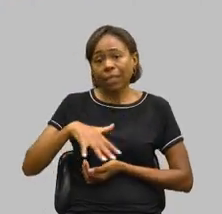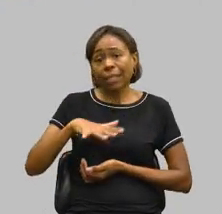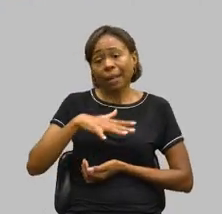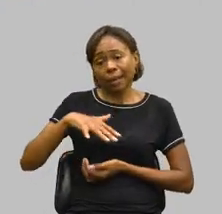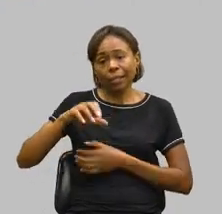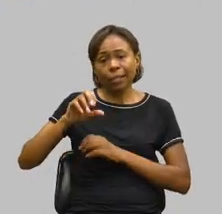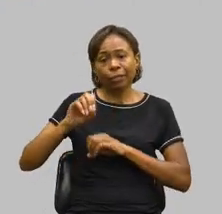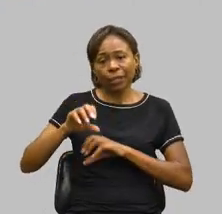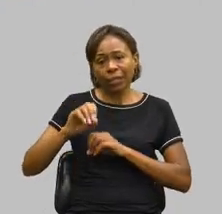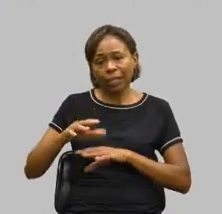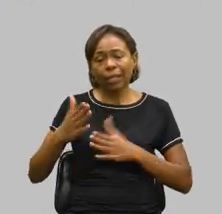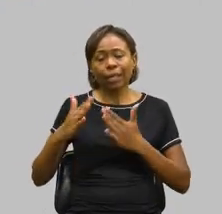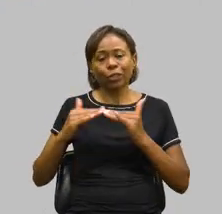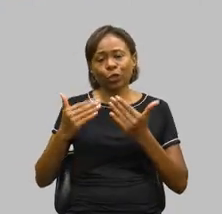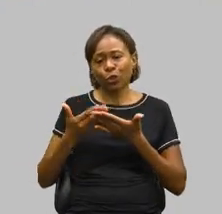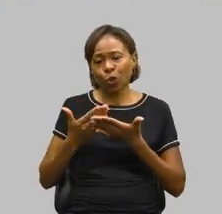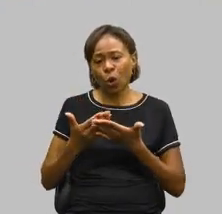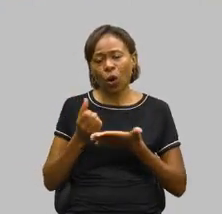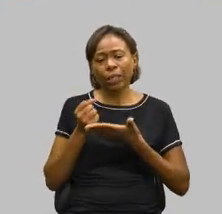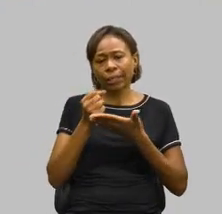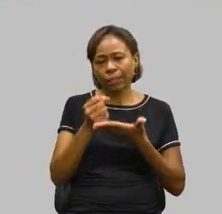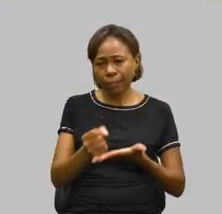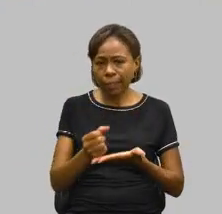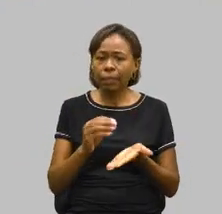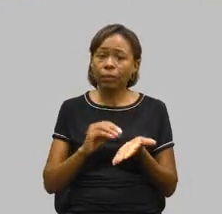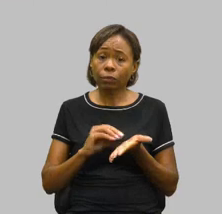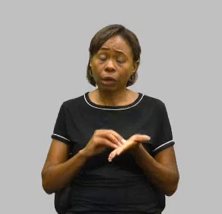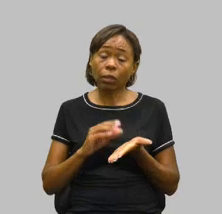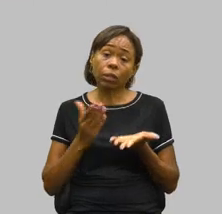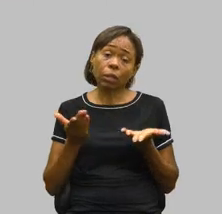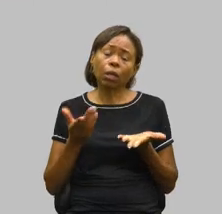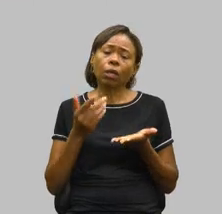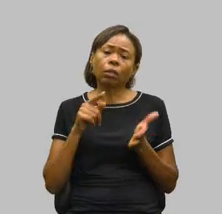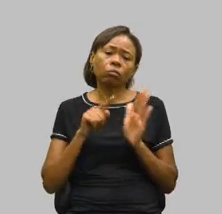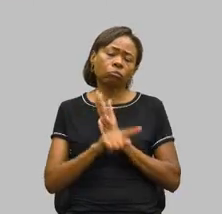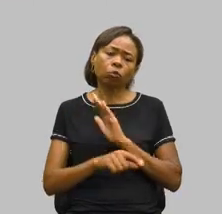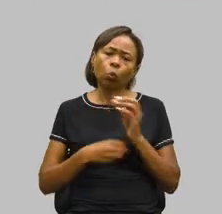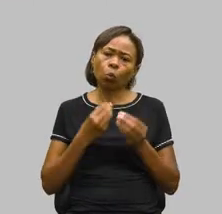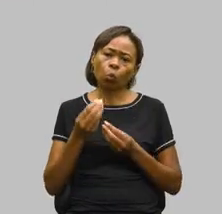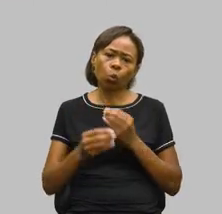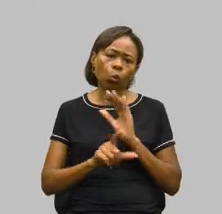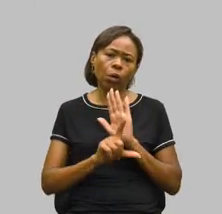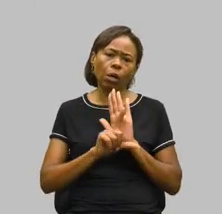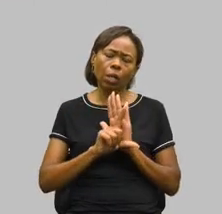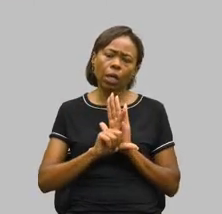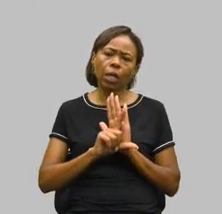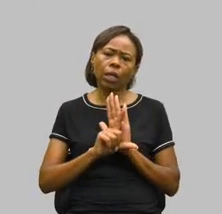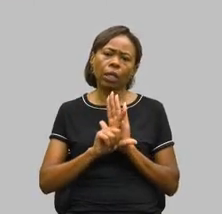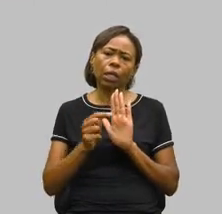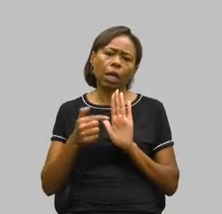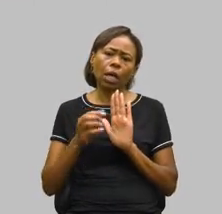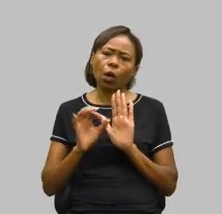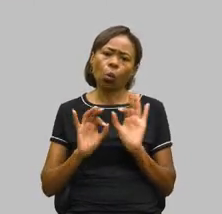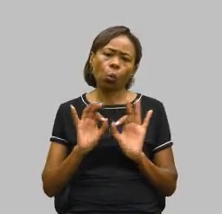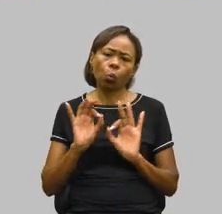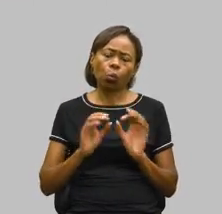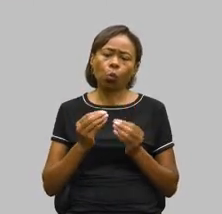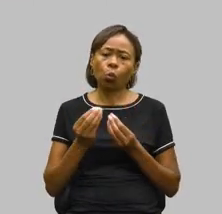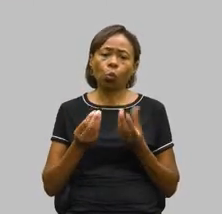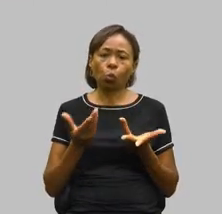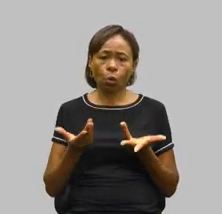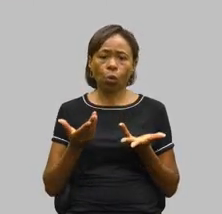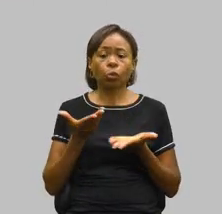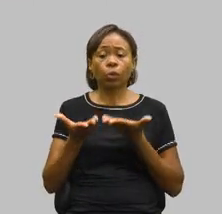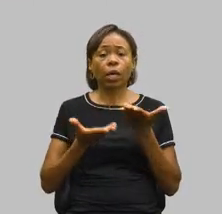área da assistência E aí a gente queria também saber como que tá a implementação a regulamentação dessa lei né e o atendimento propriamente